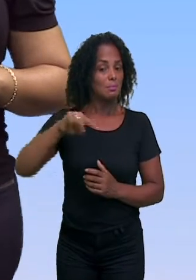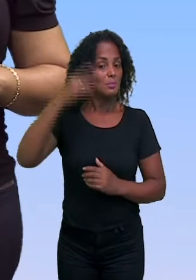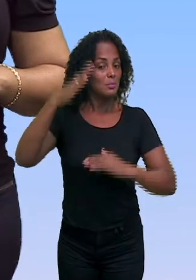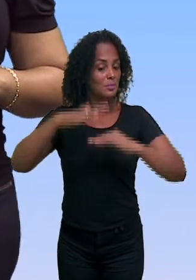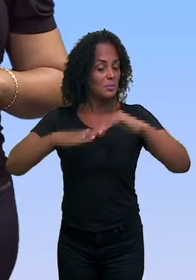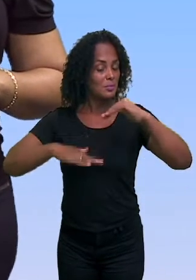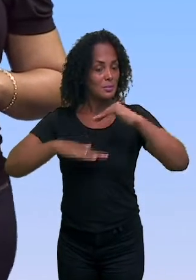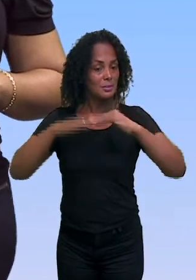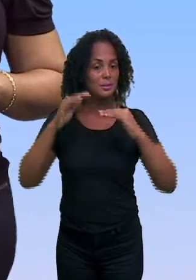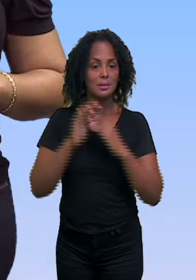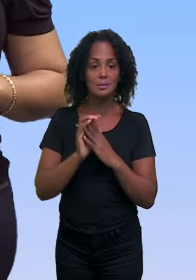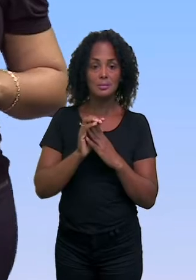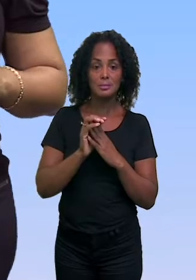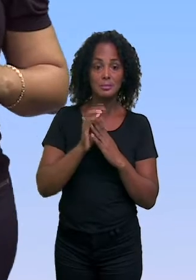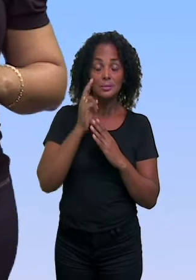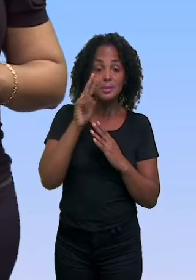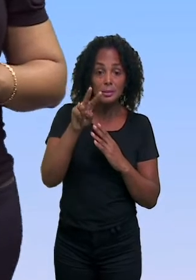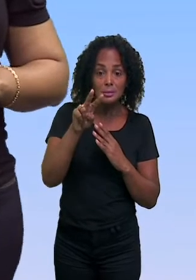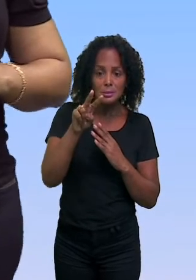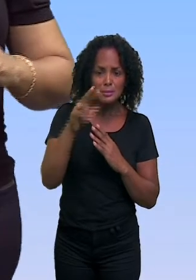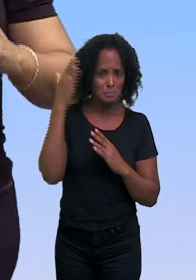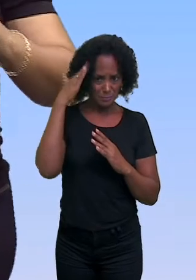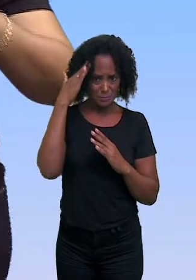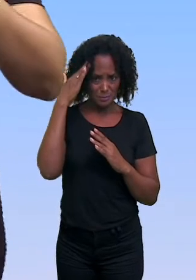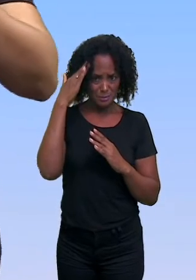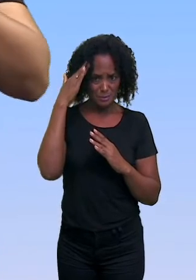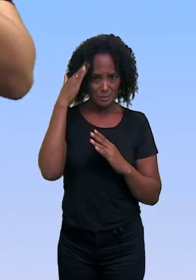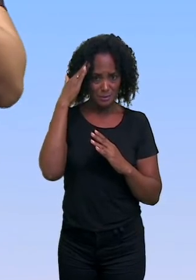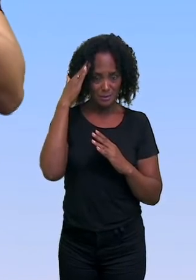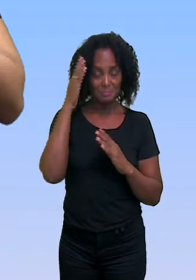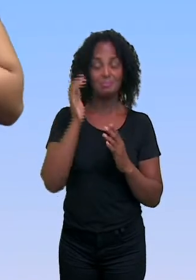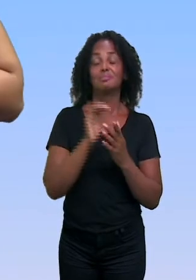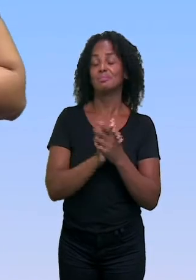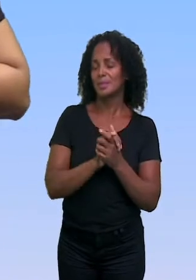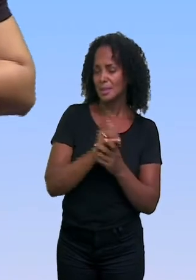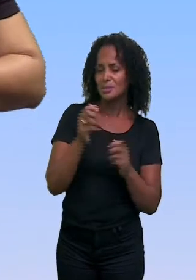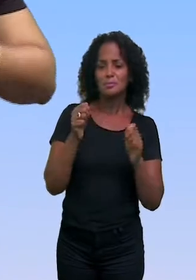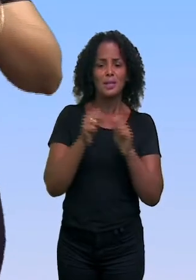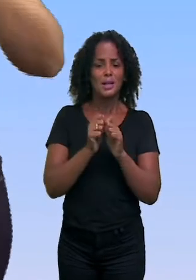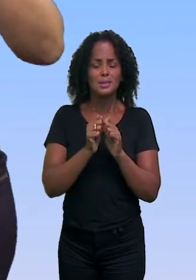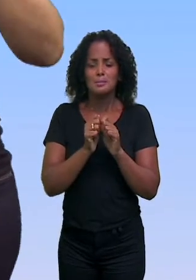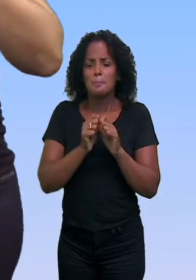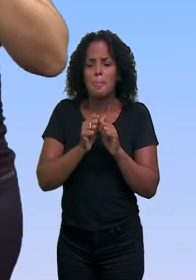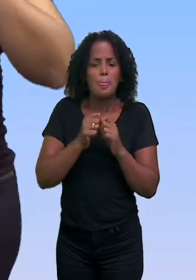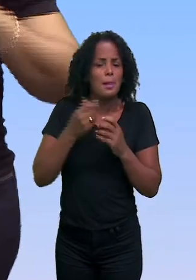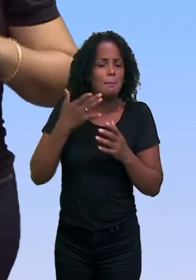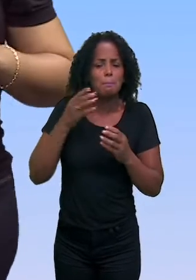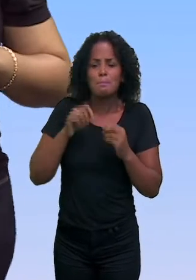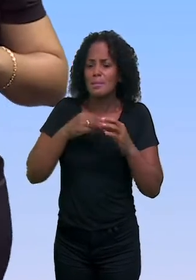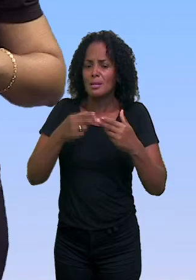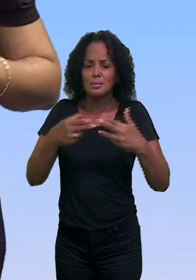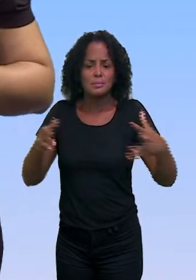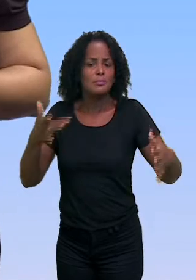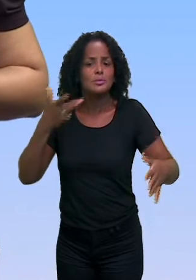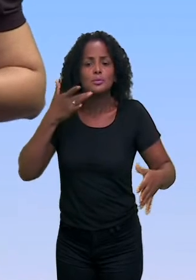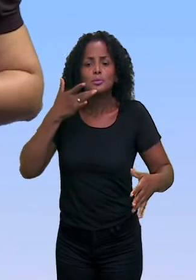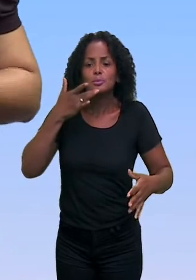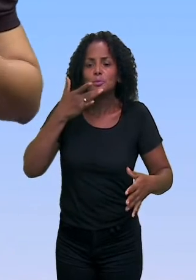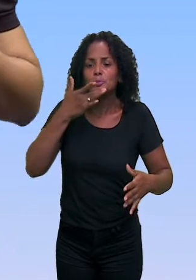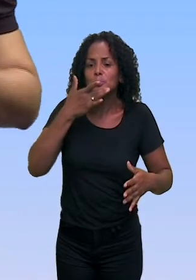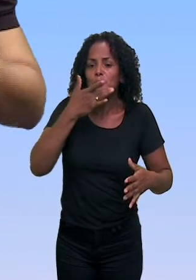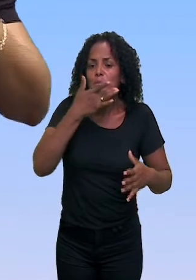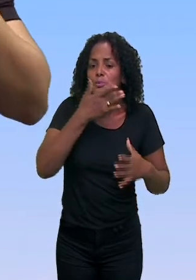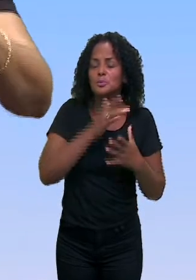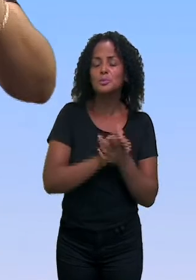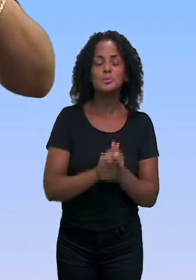ah e esse aí a esse eu que produz aquelas delícias né aquelas guloseimas quer